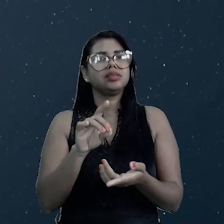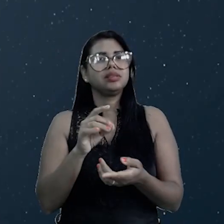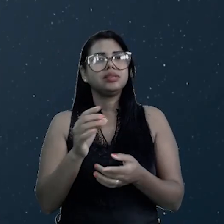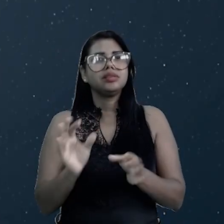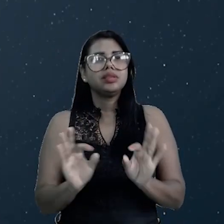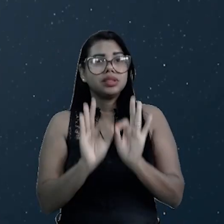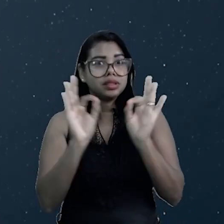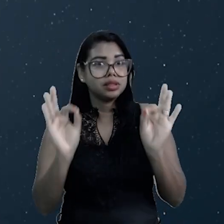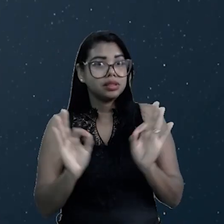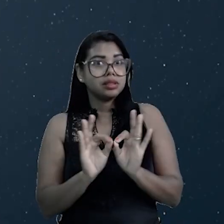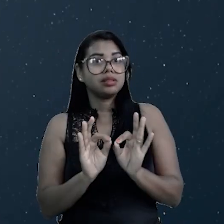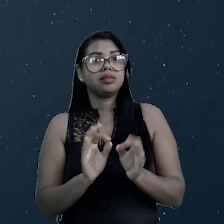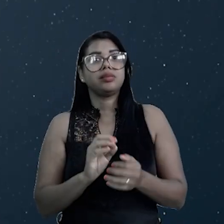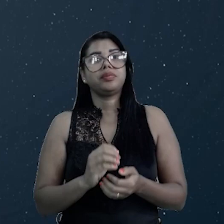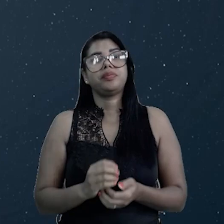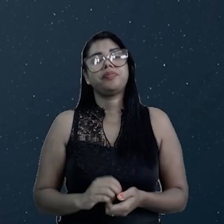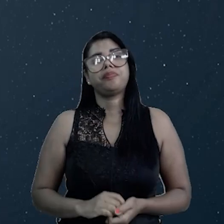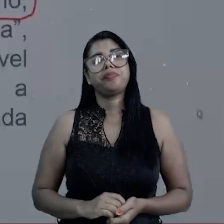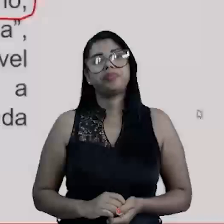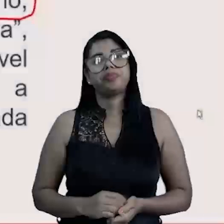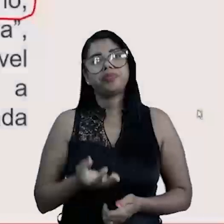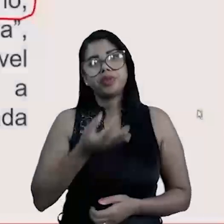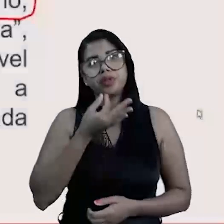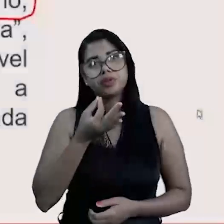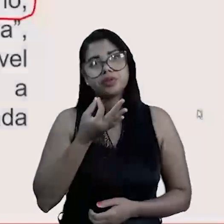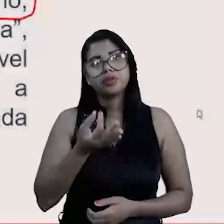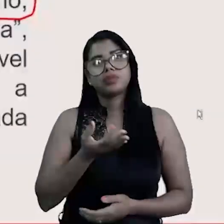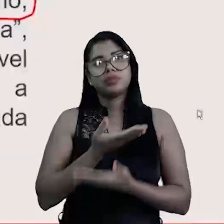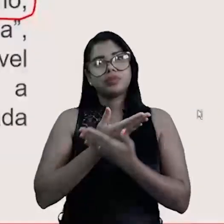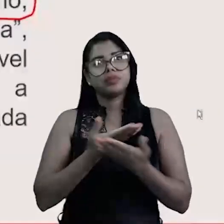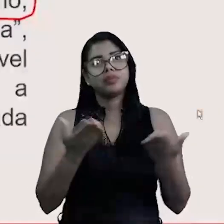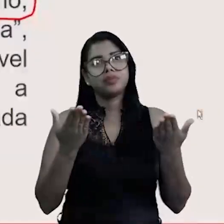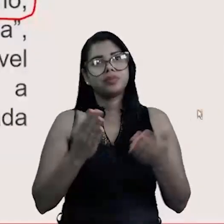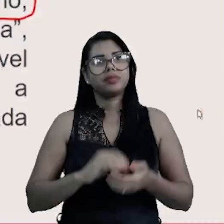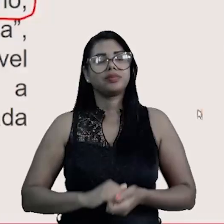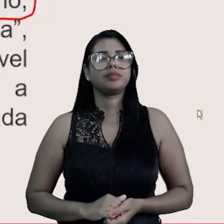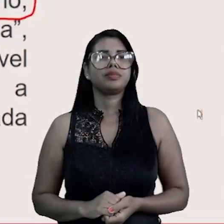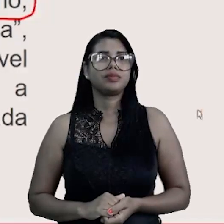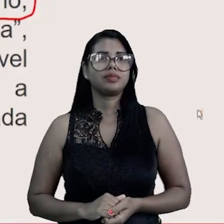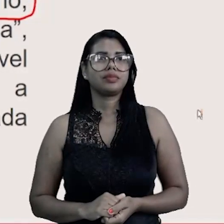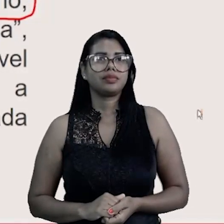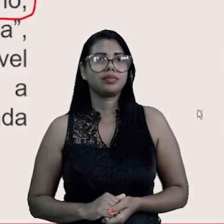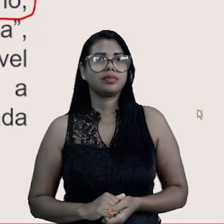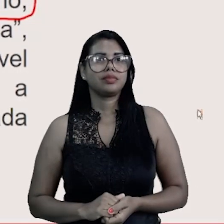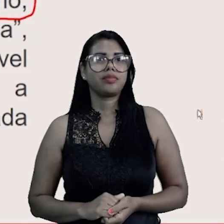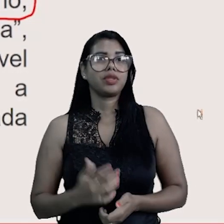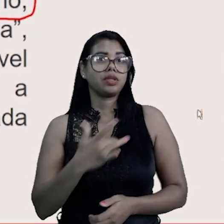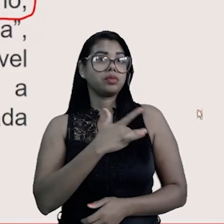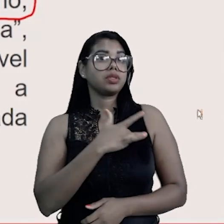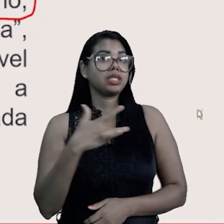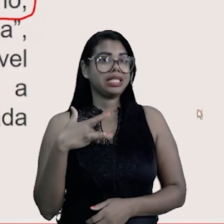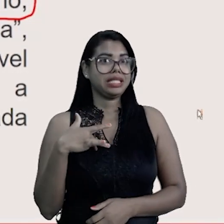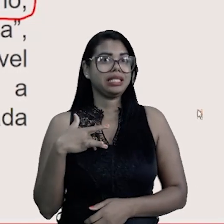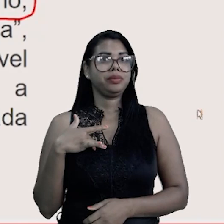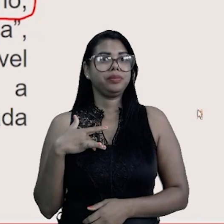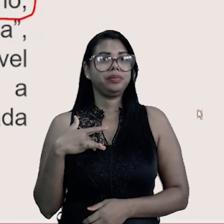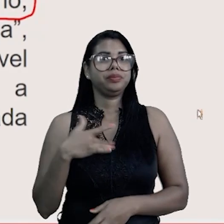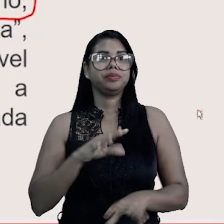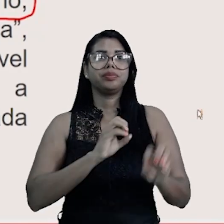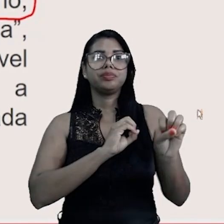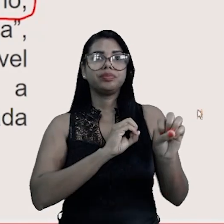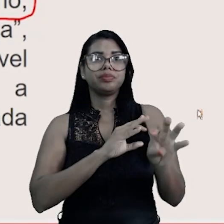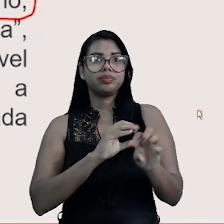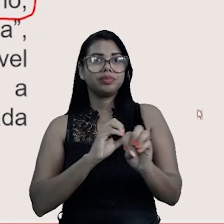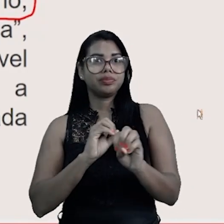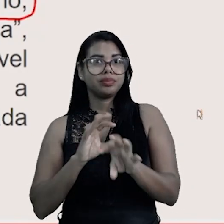Eu vou sugerir o seguinte, veja, você tem que pegar os temas, por exemplo, saúde, educação,